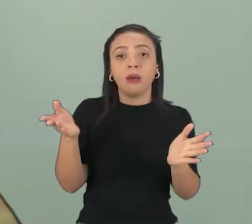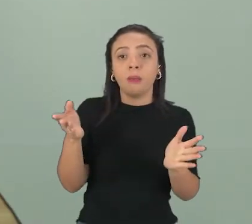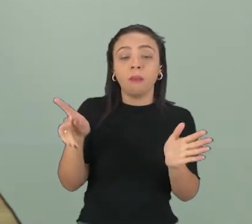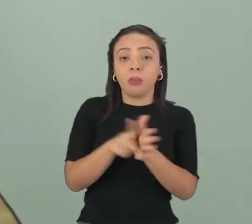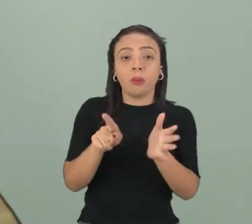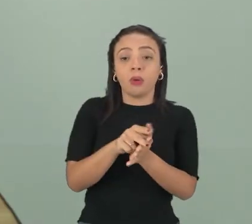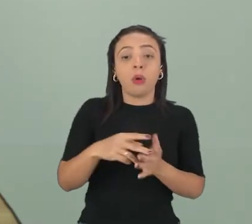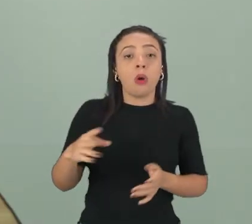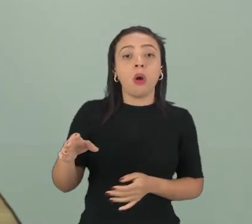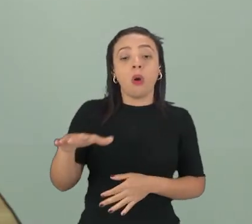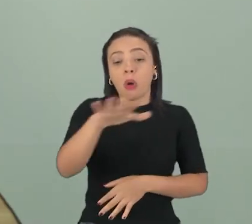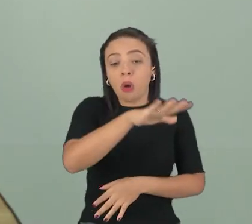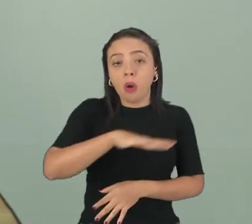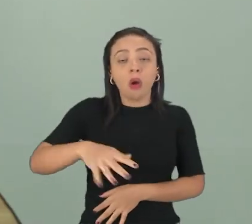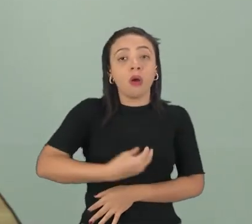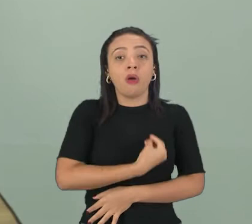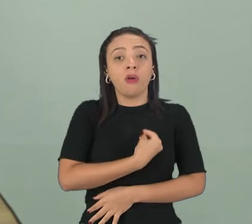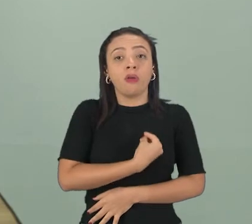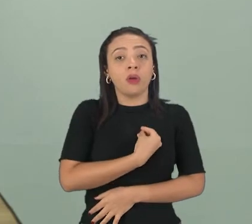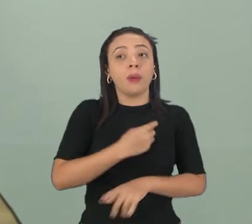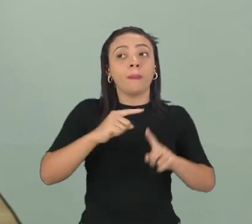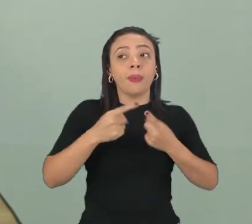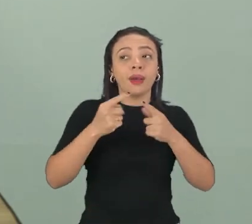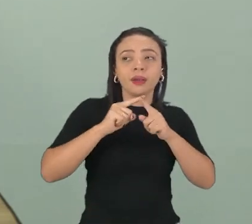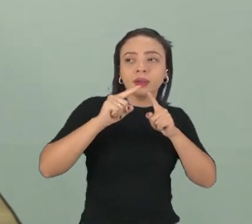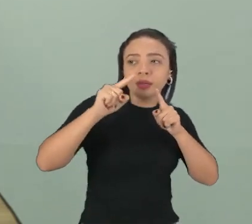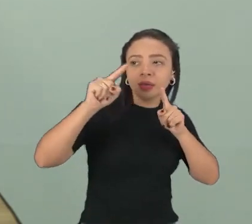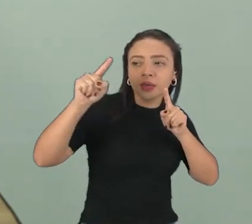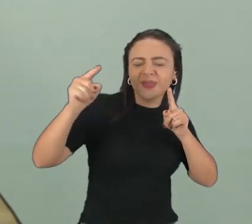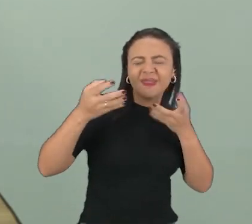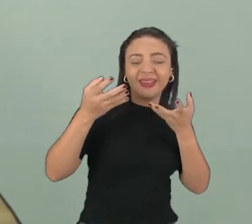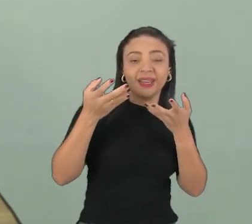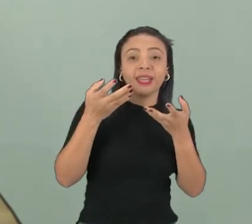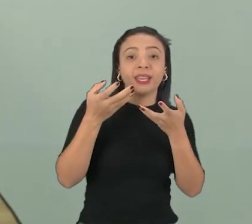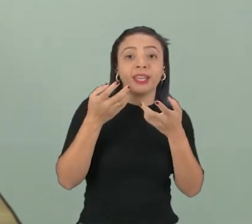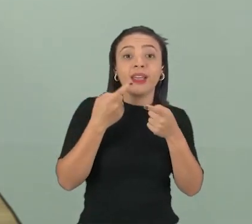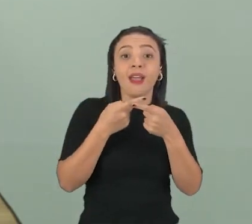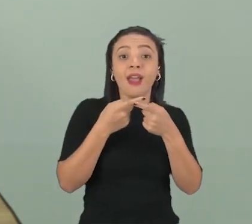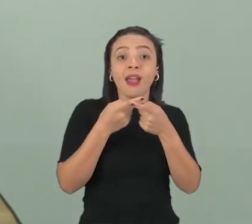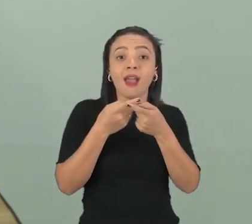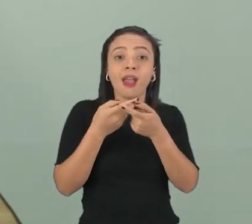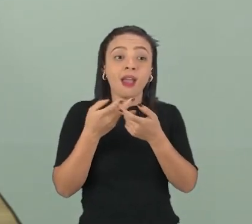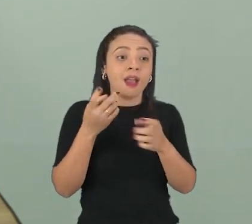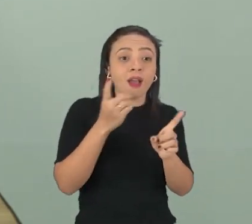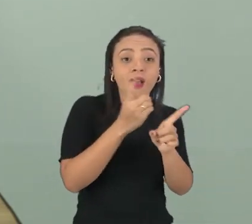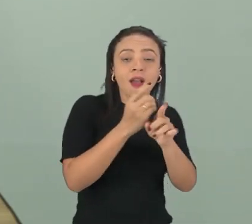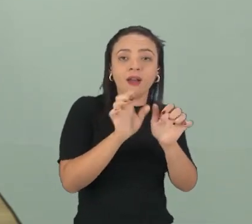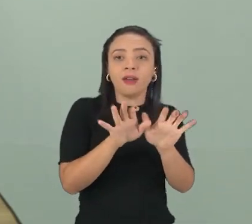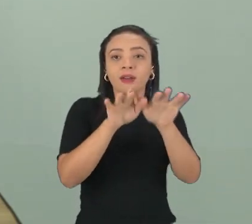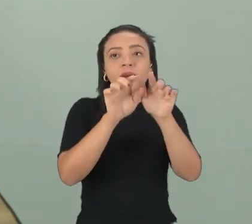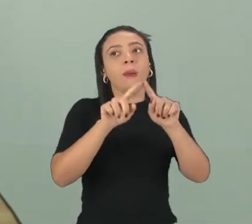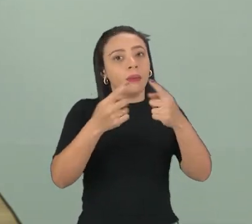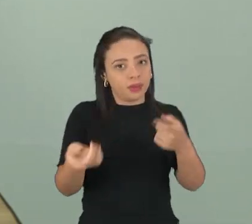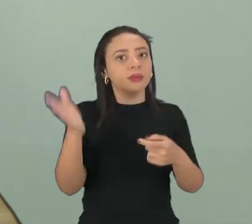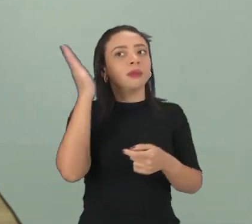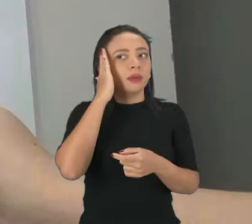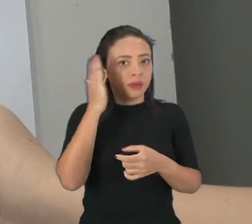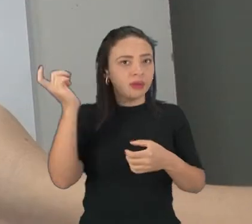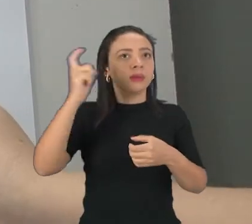Onde ele saiu um pouco para perseguir as borboletas, mas certamente ele sabia